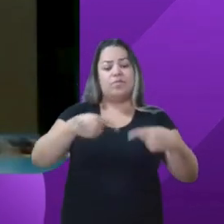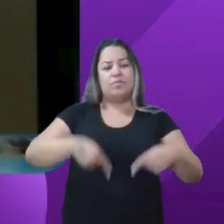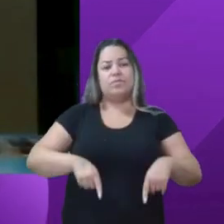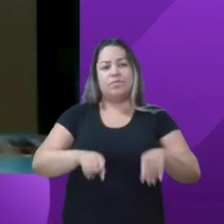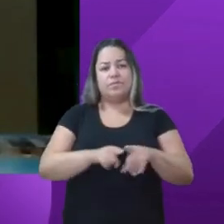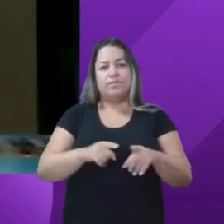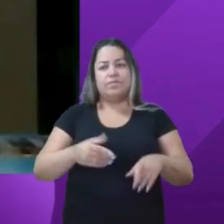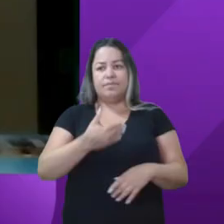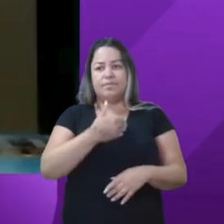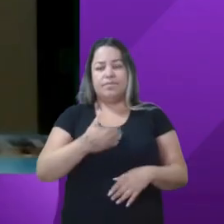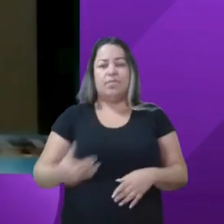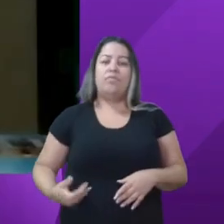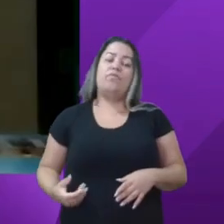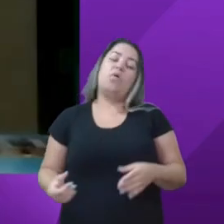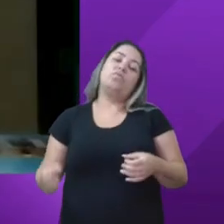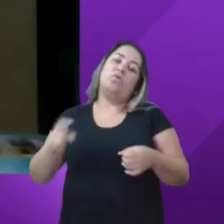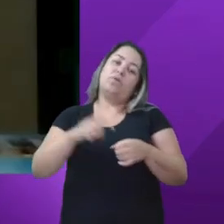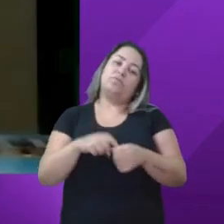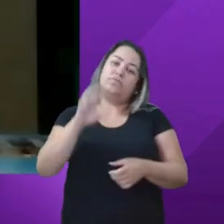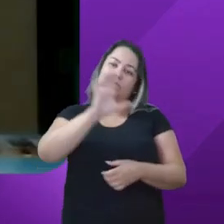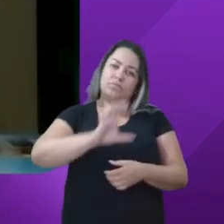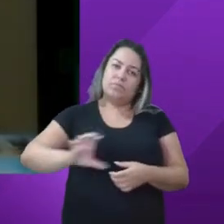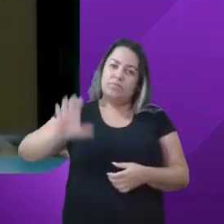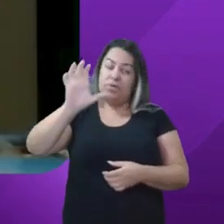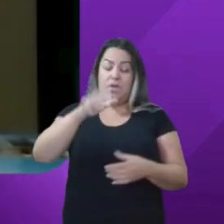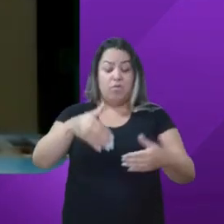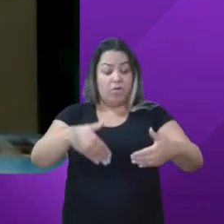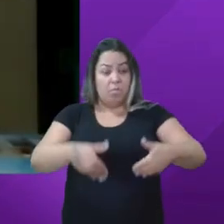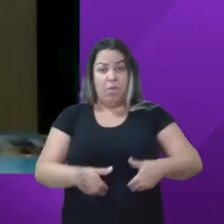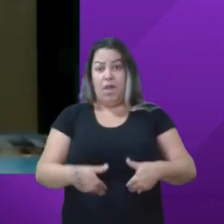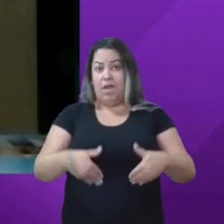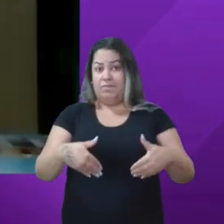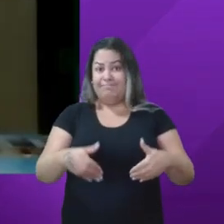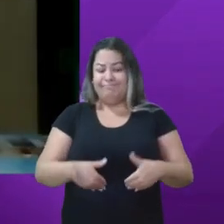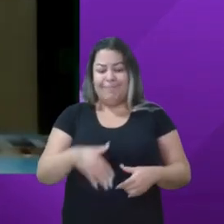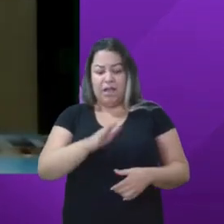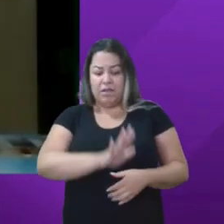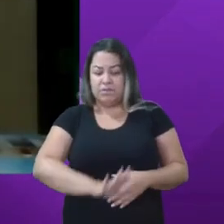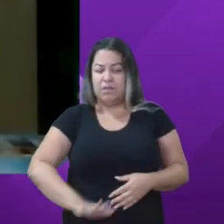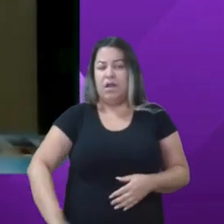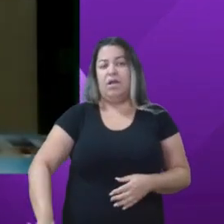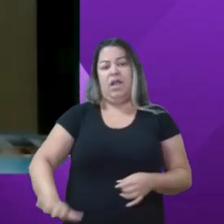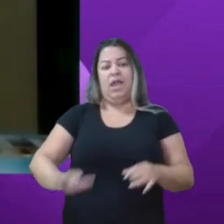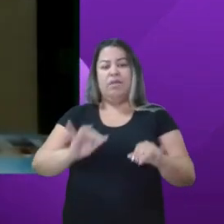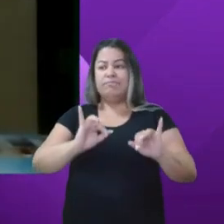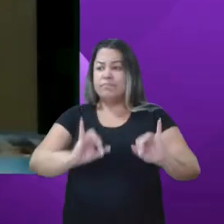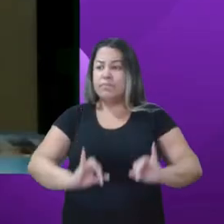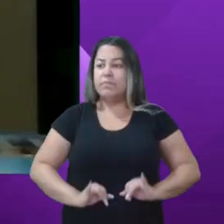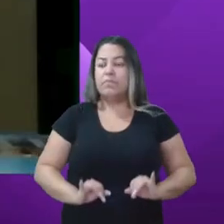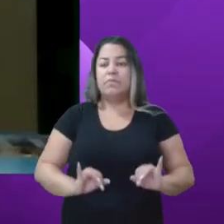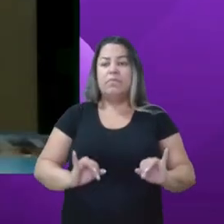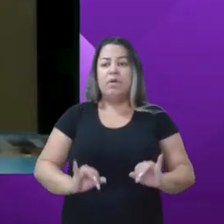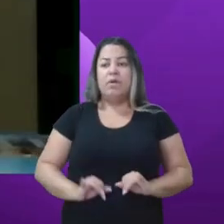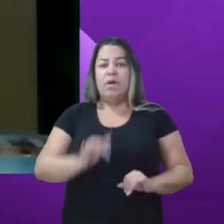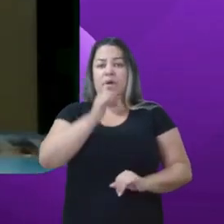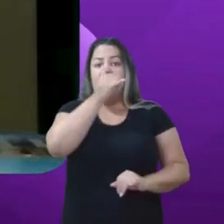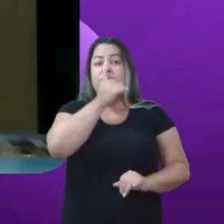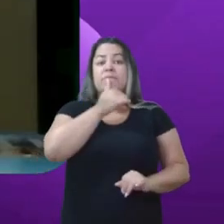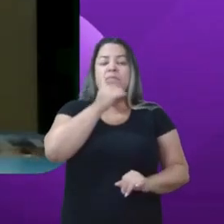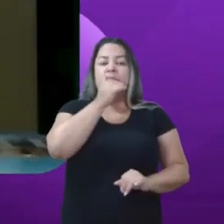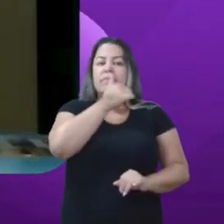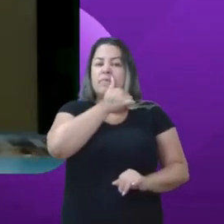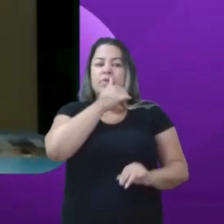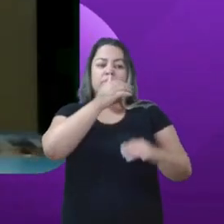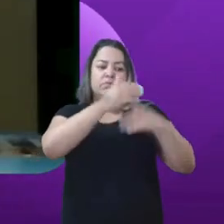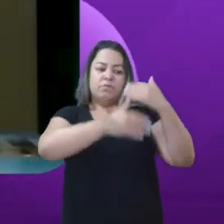da fome. E a fome nas crianças, ela é crucial, né? Quer dizer, nenhuma criança e adolescente, para se desenvolver